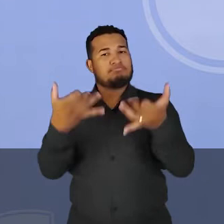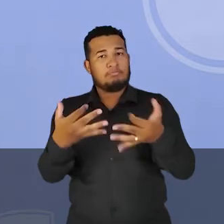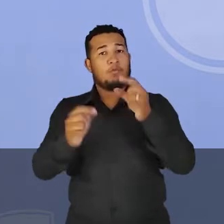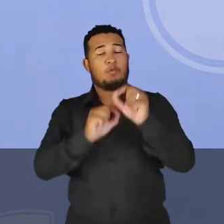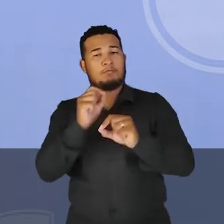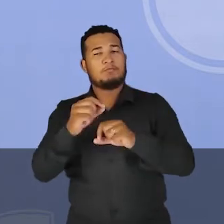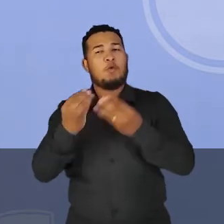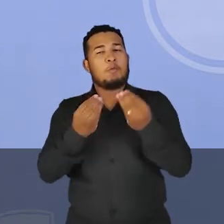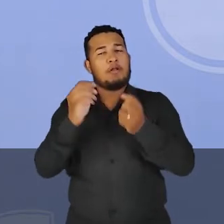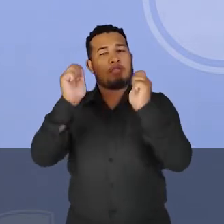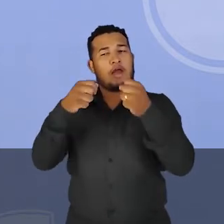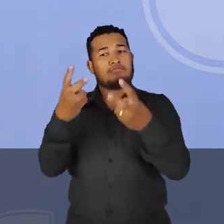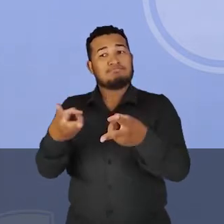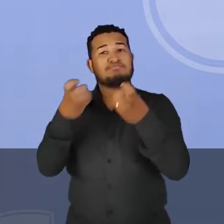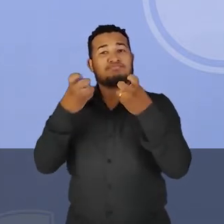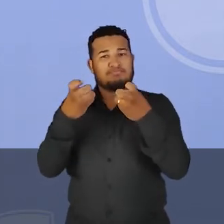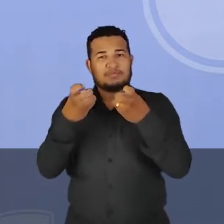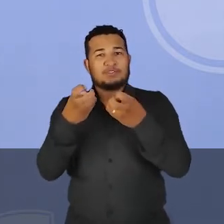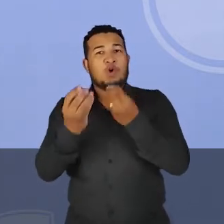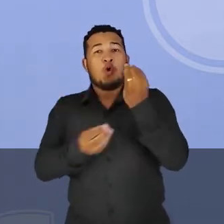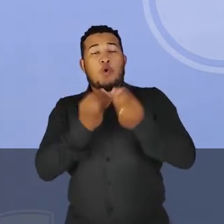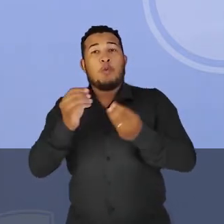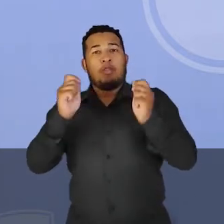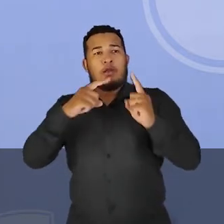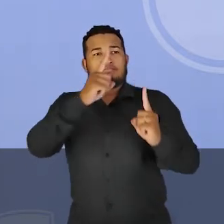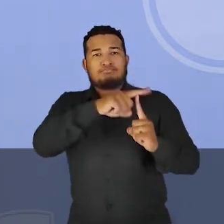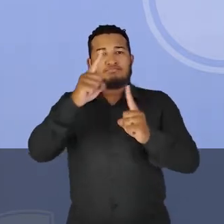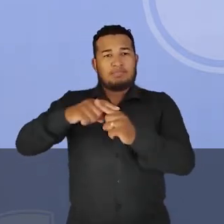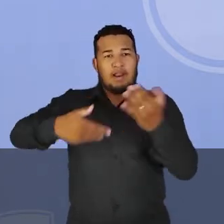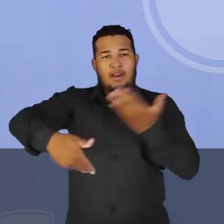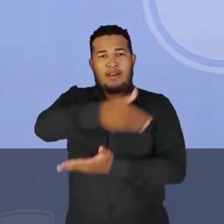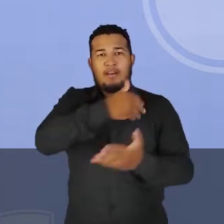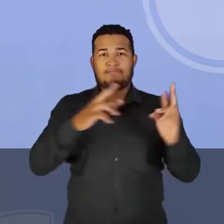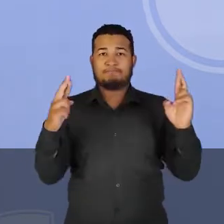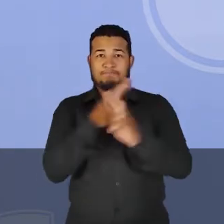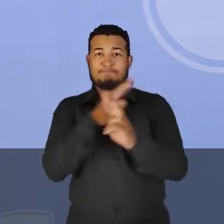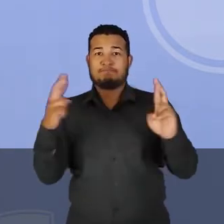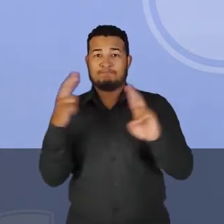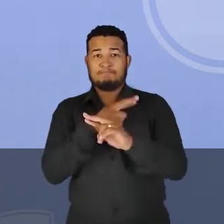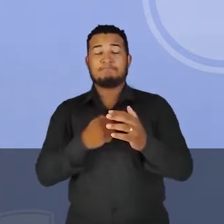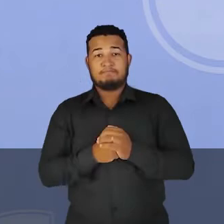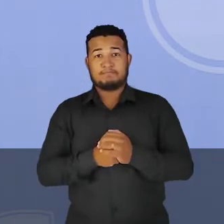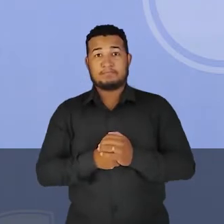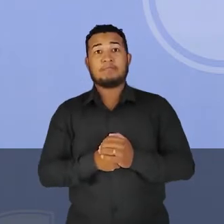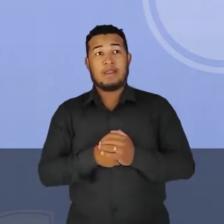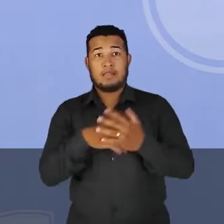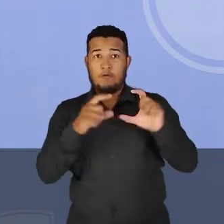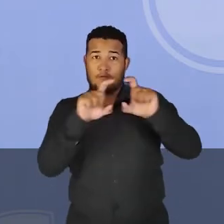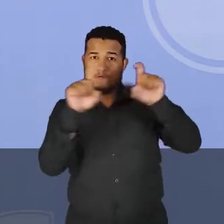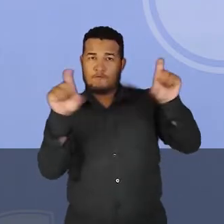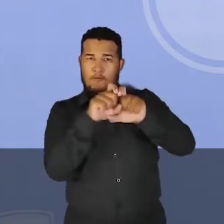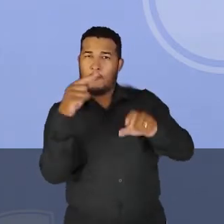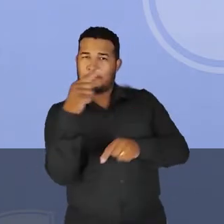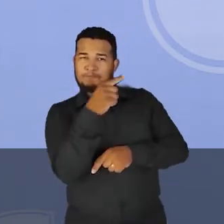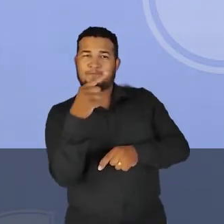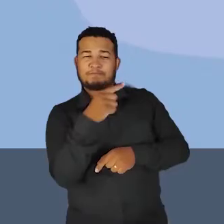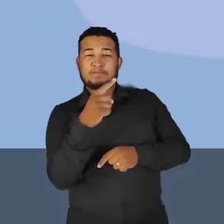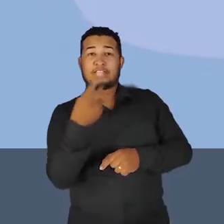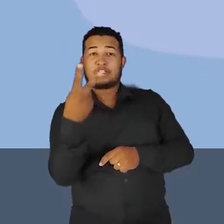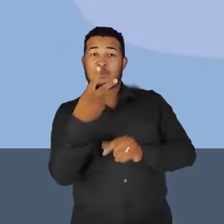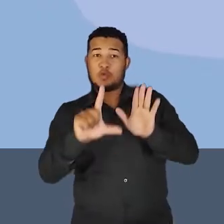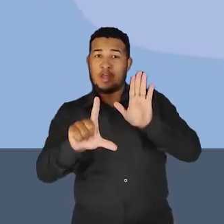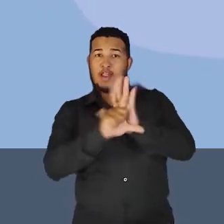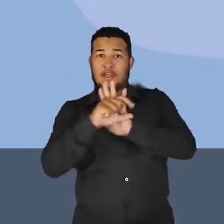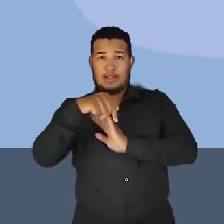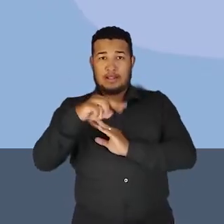uma maneira de enxergar como essas grandezas estão relacionadas. Então, essa fórmula que nós chamamos de segunda lei de